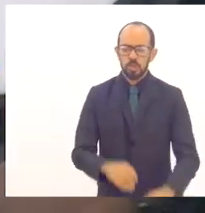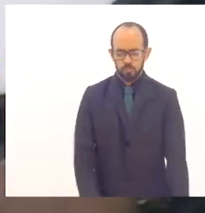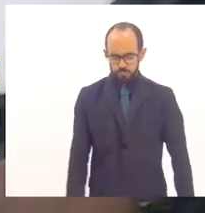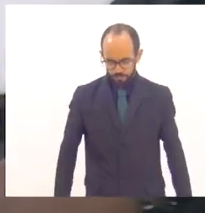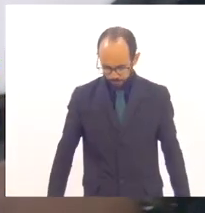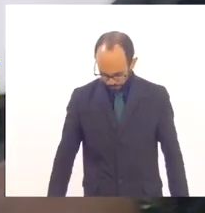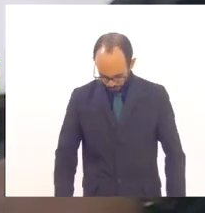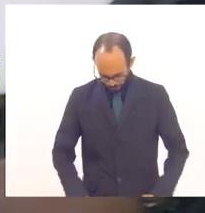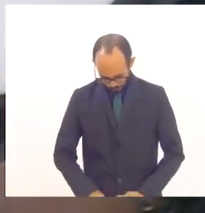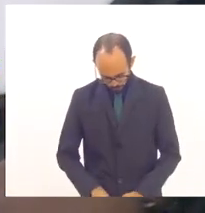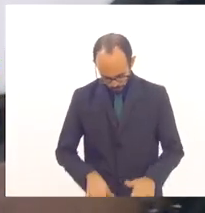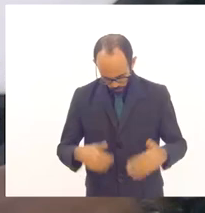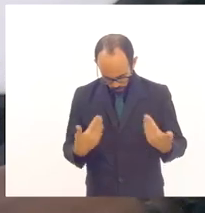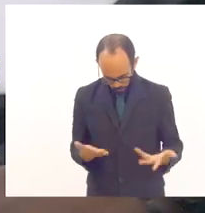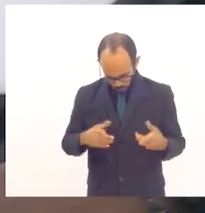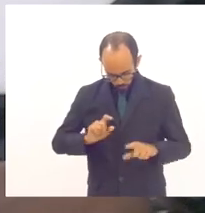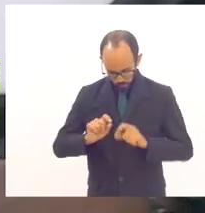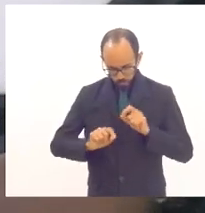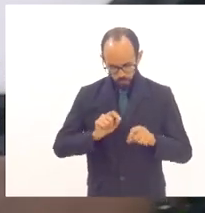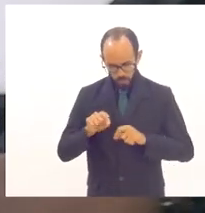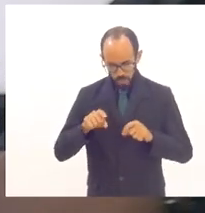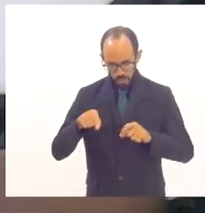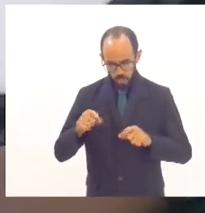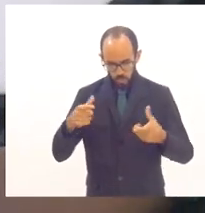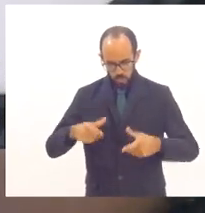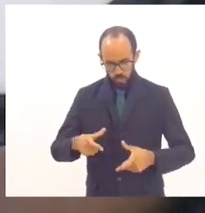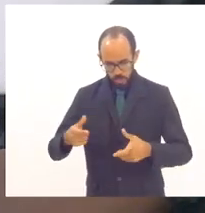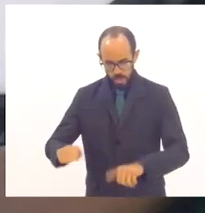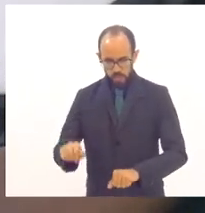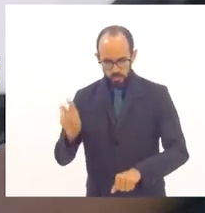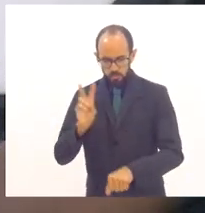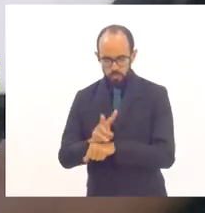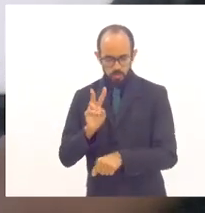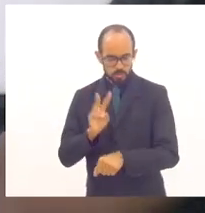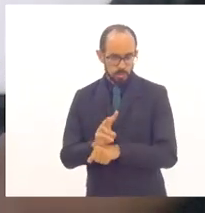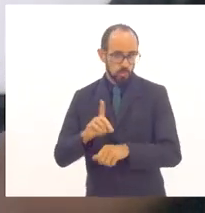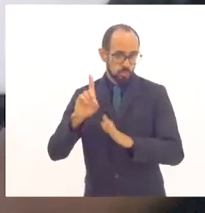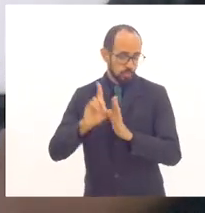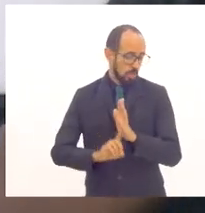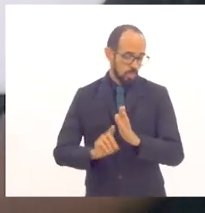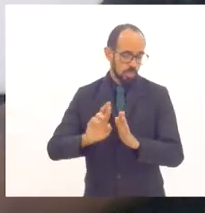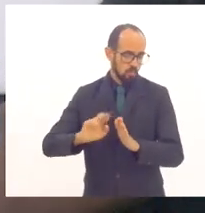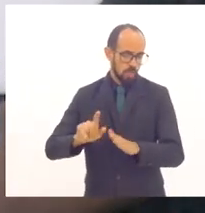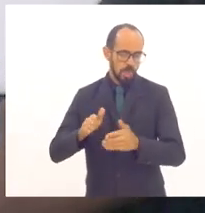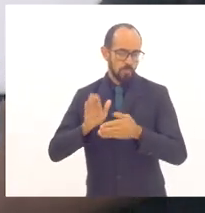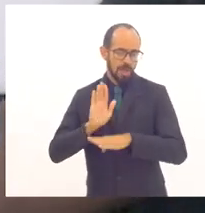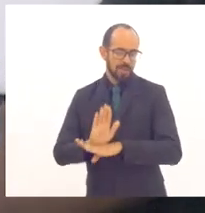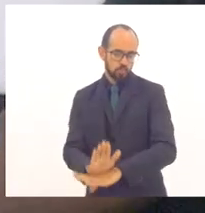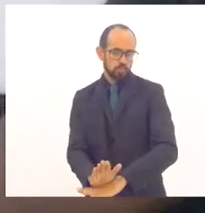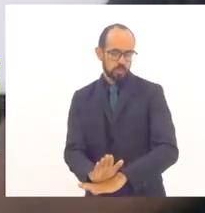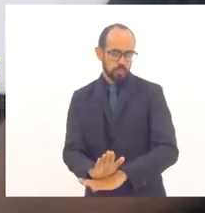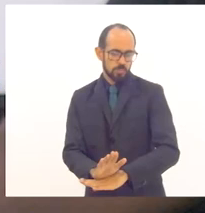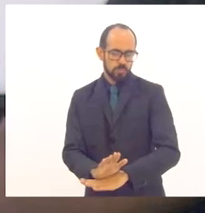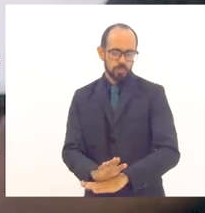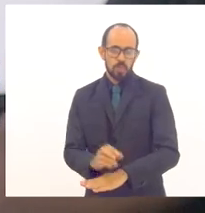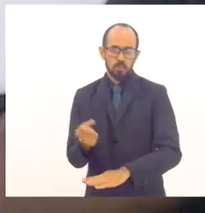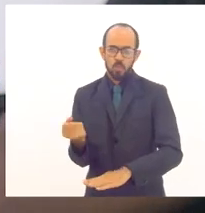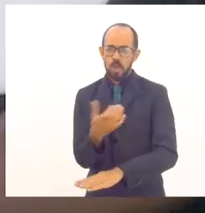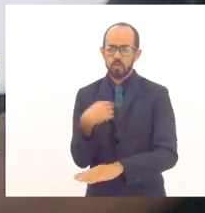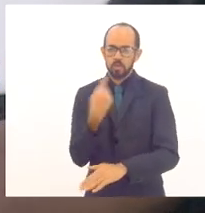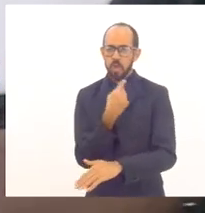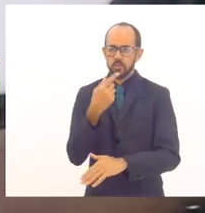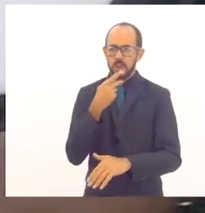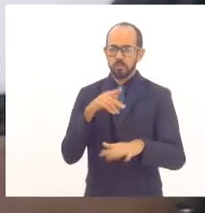estrutural. Então, é o lugar de acolhida e de direito, não é favor. E quando a gente fala nisso, a gente